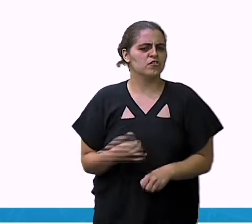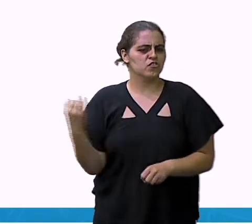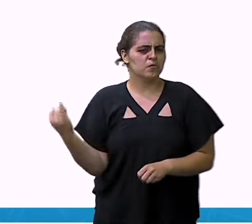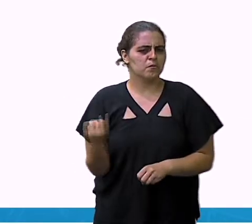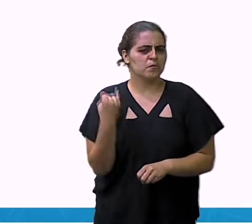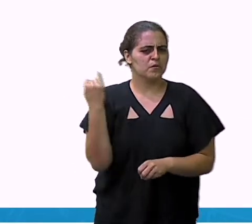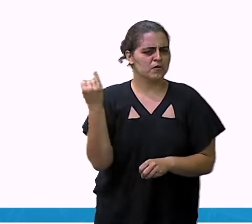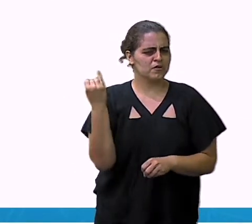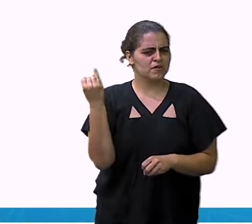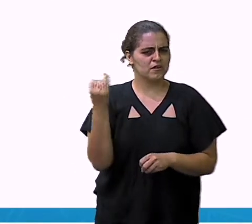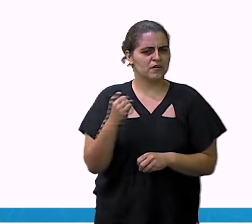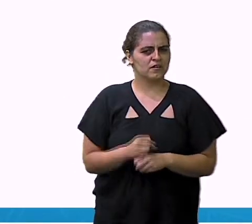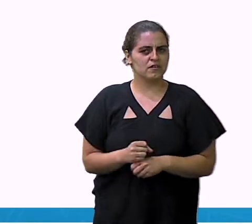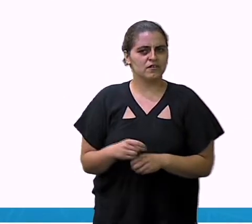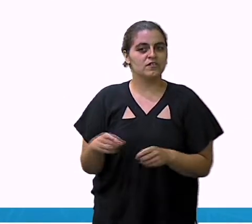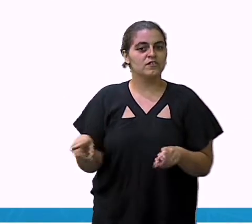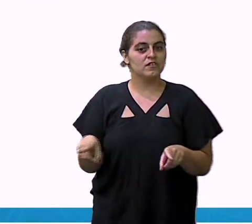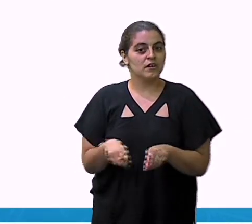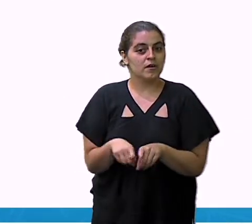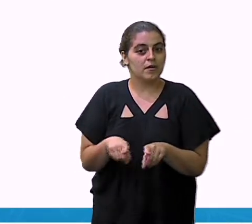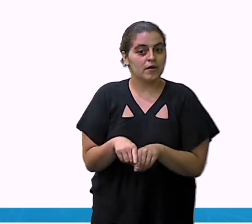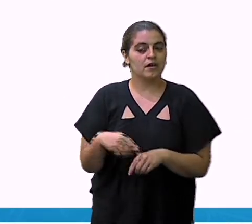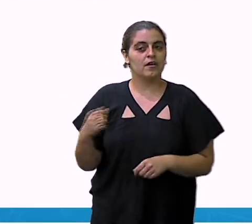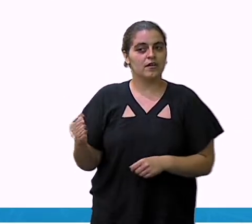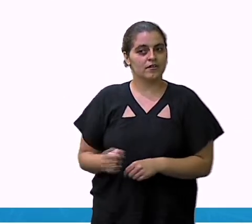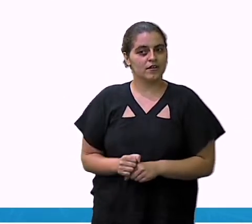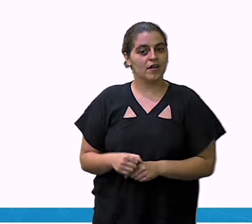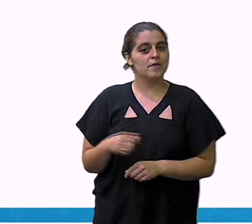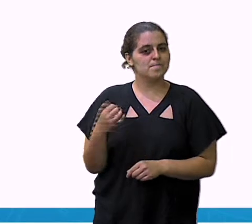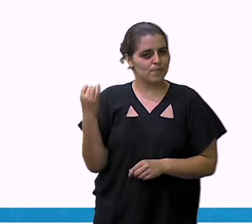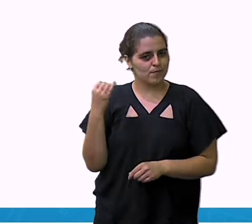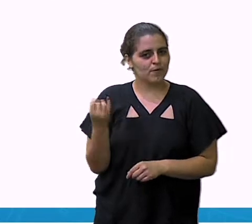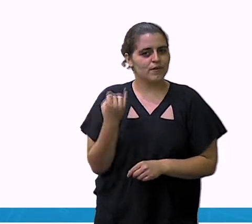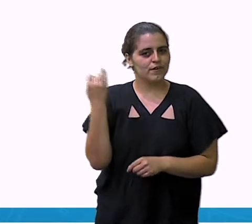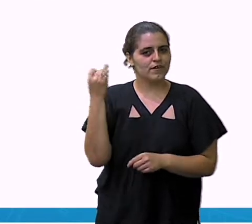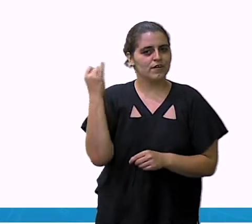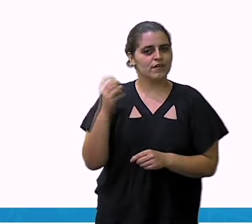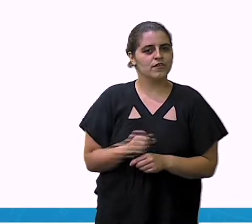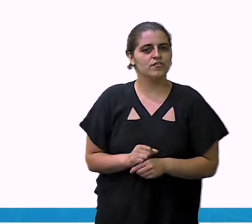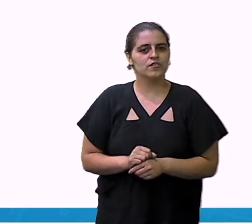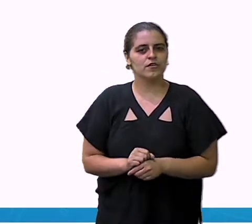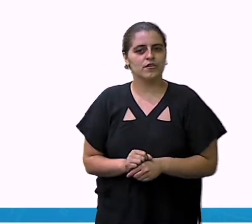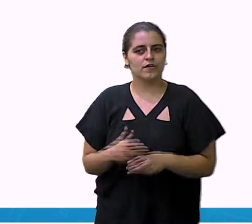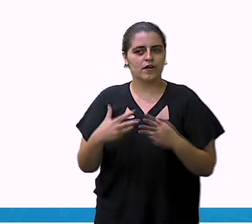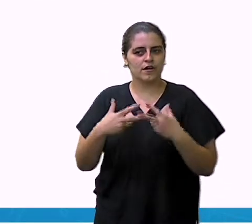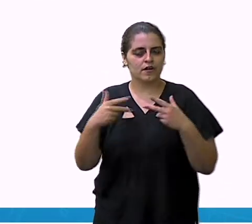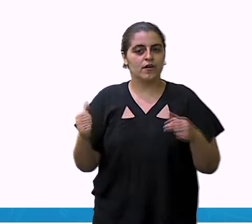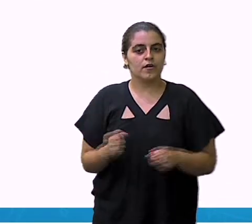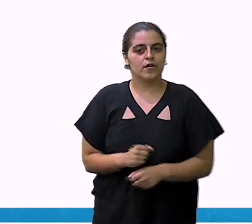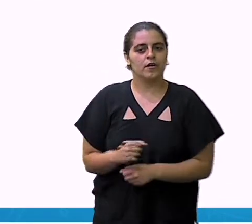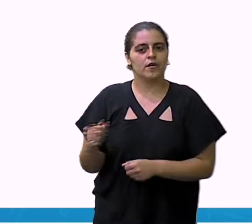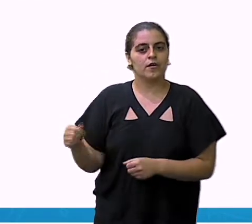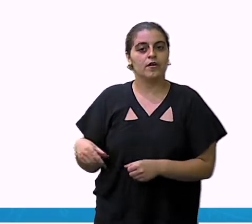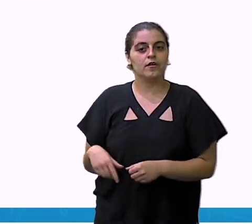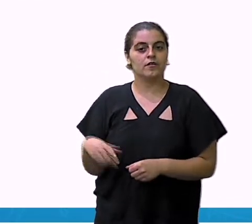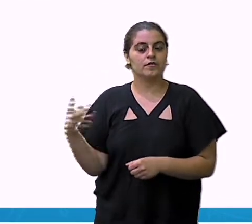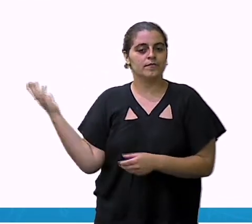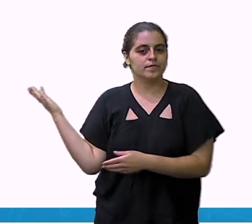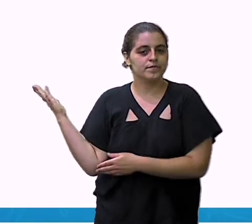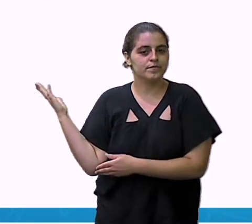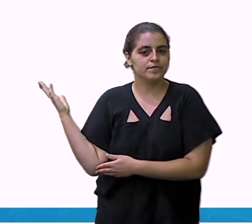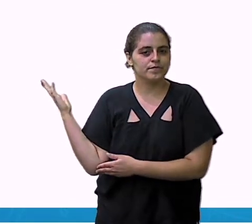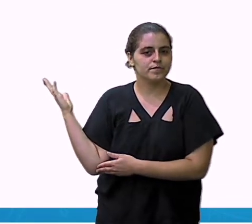meios de transportes aquáticos que nós já estudamos, né? Eles só vão conseguir se movimentar na